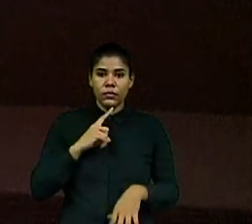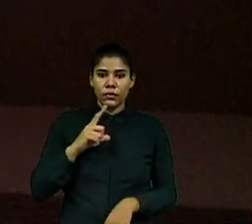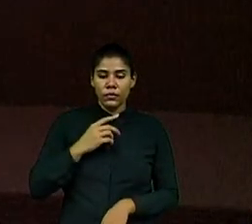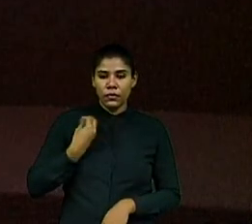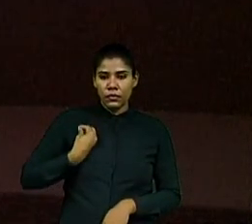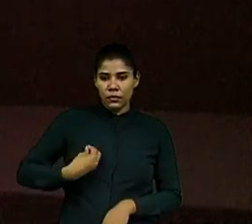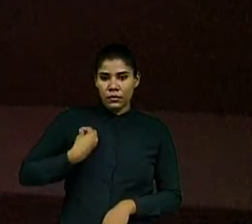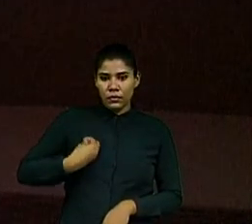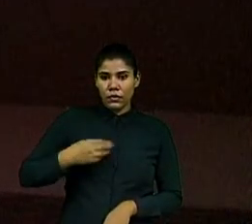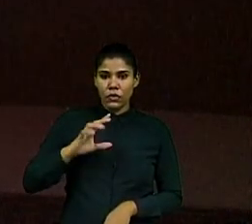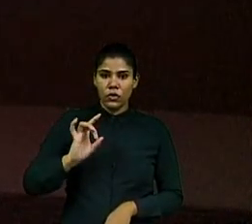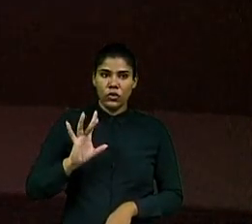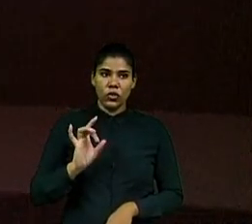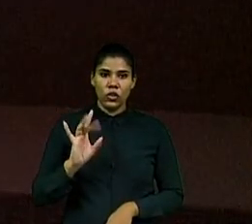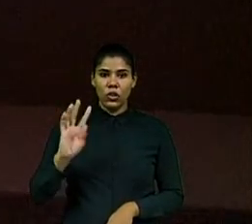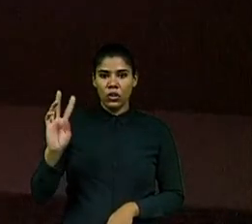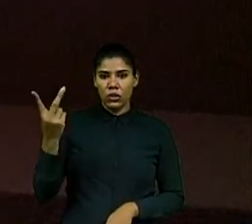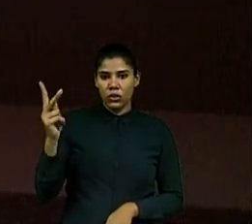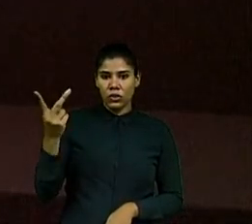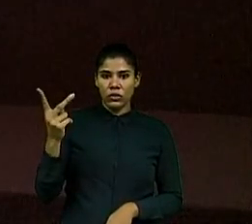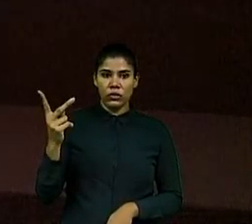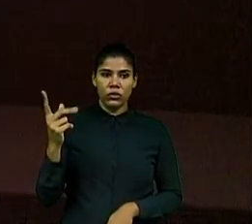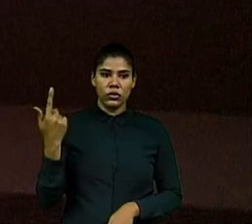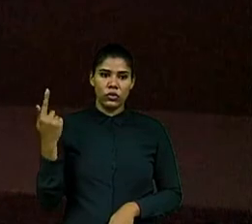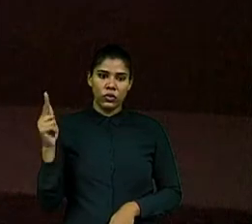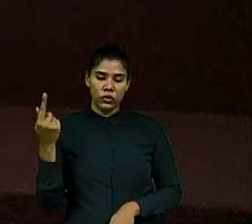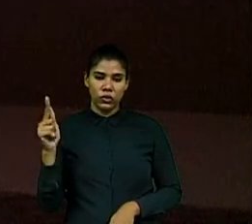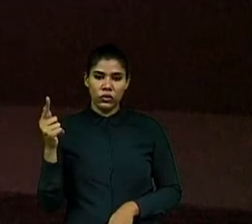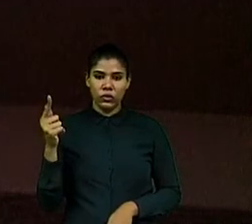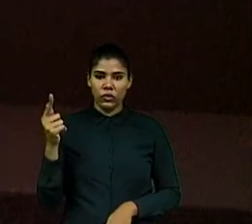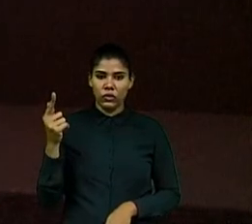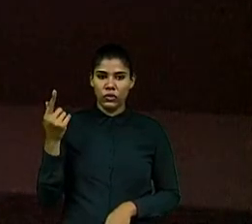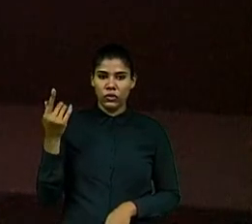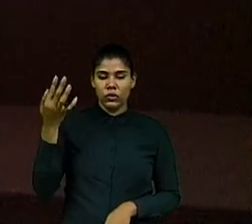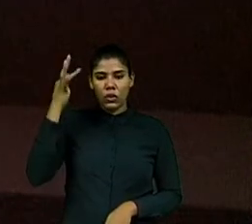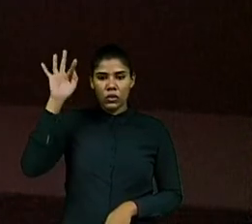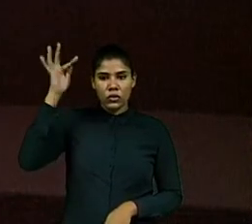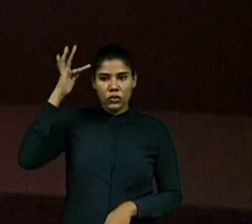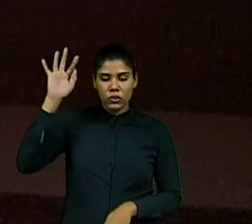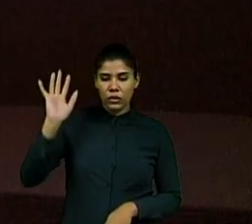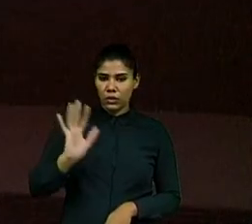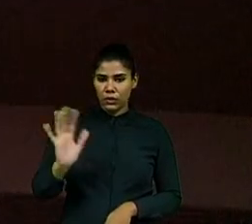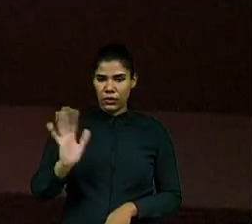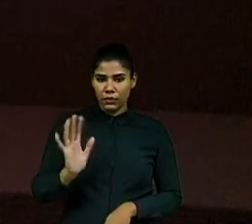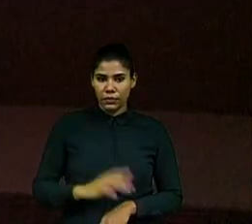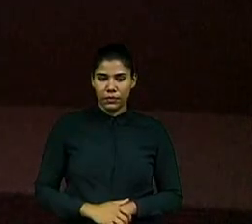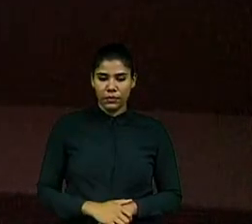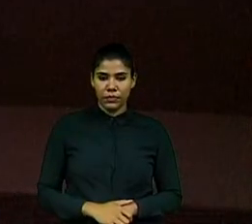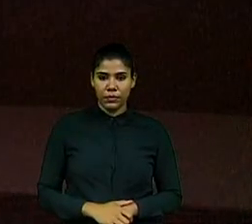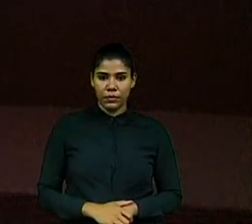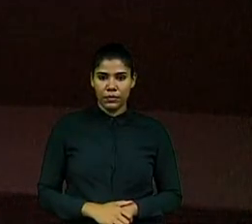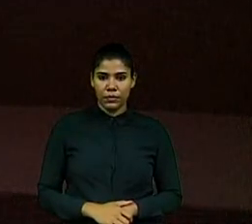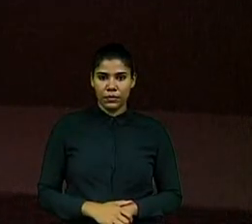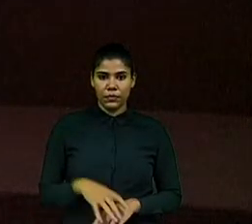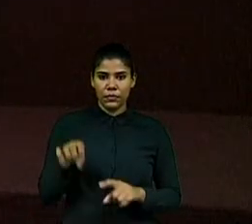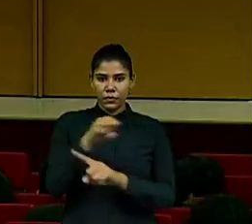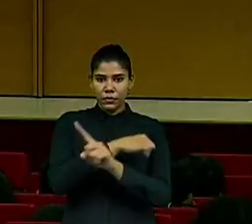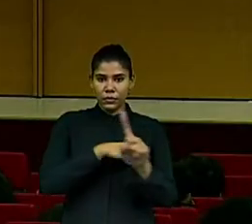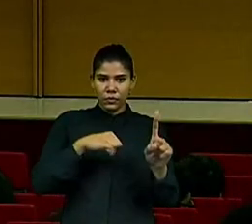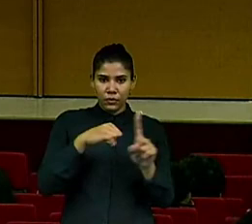só de história ou só de geografia ou só de filosofia ou só de sociologia então coloquei para vocês sociologia